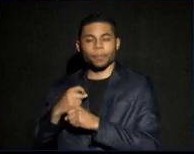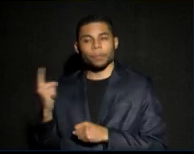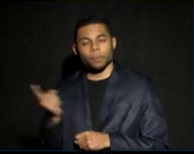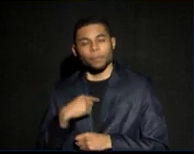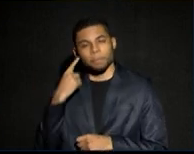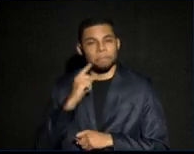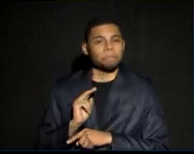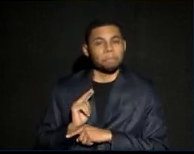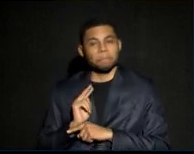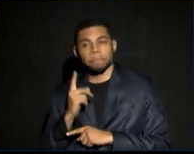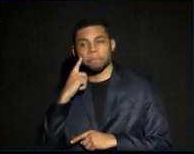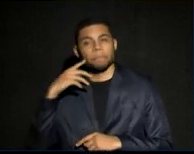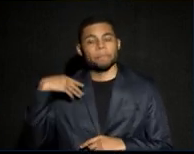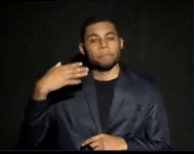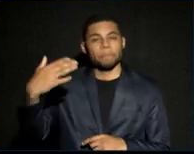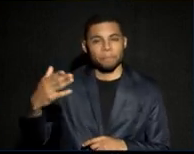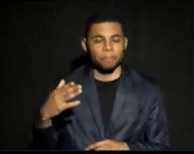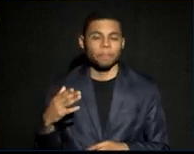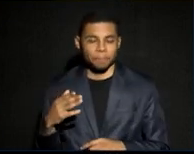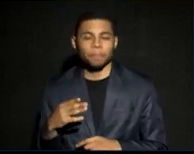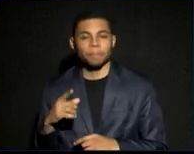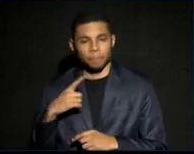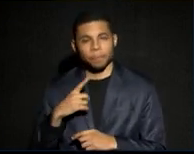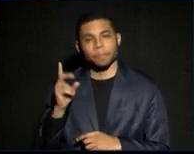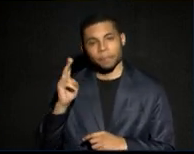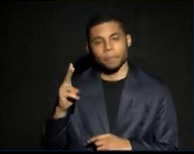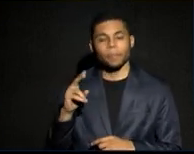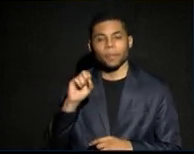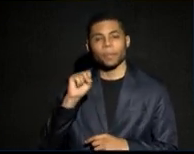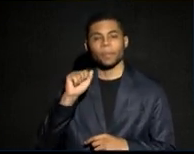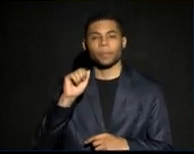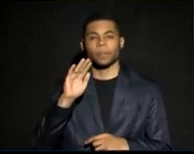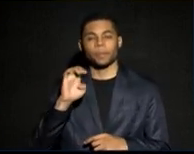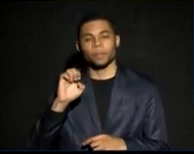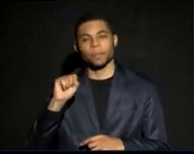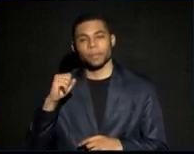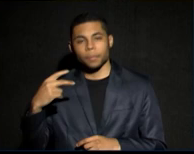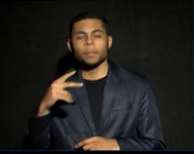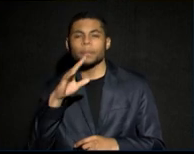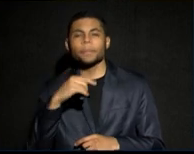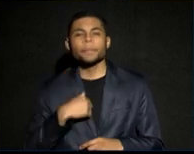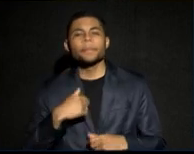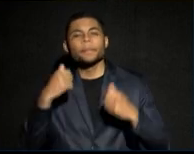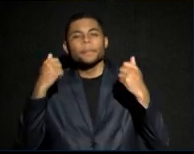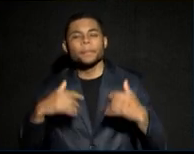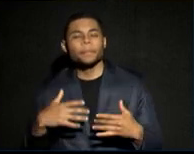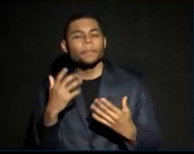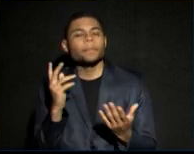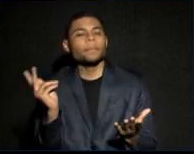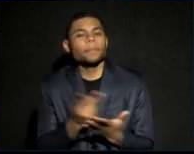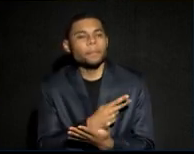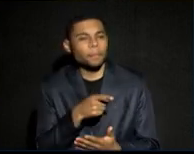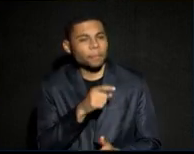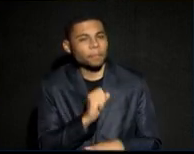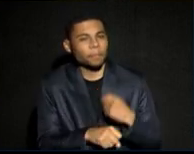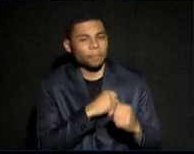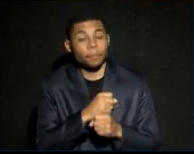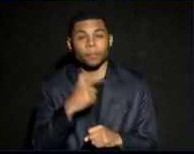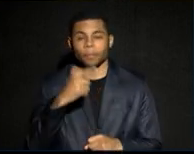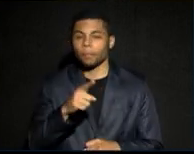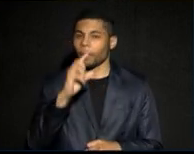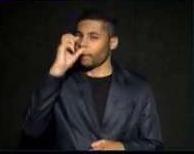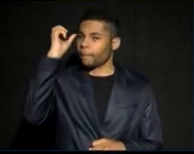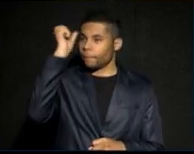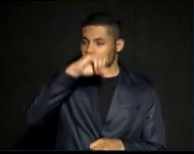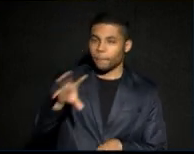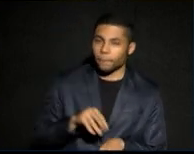havia uma expectativa grande de privatização ou concessão da Sabesp eu queria saber o que que aconteceu nesse ano Qual foi a curva de